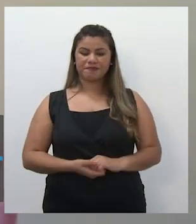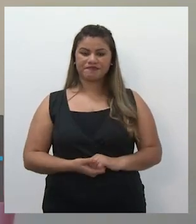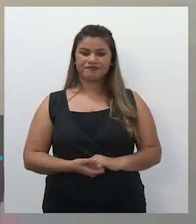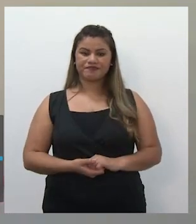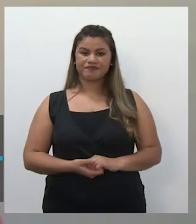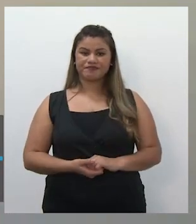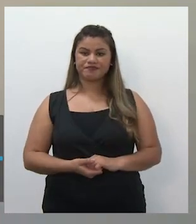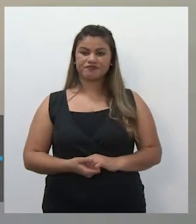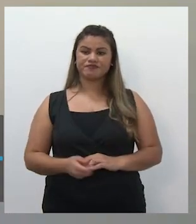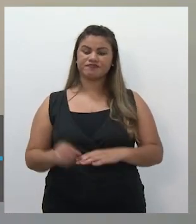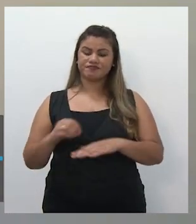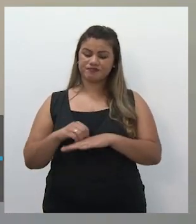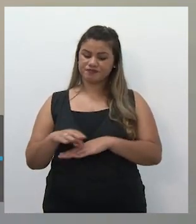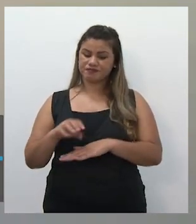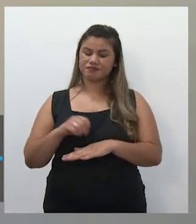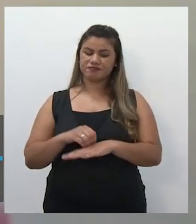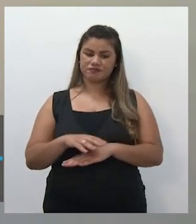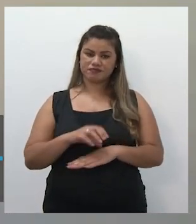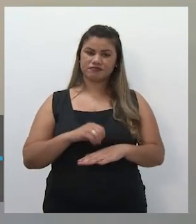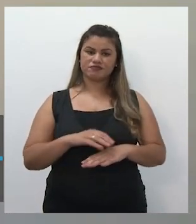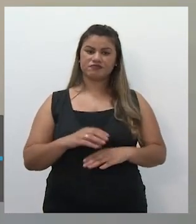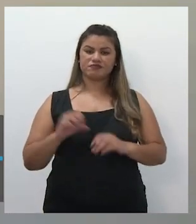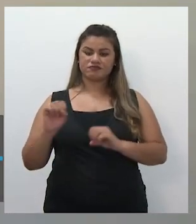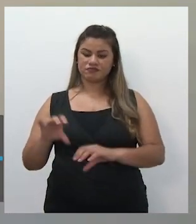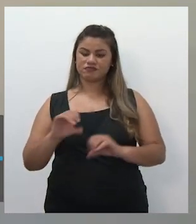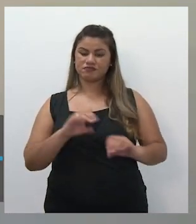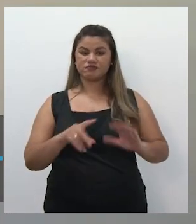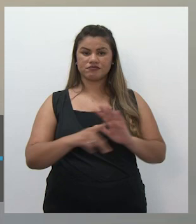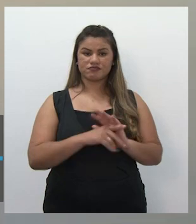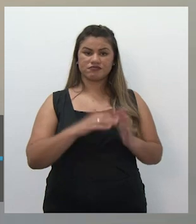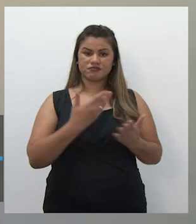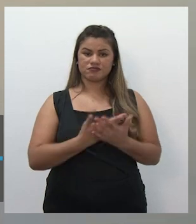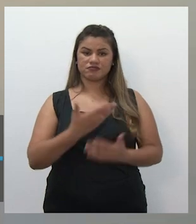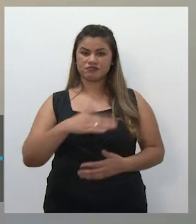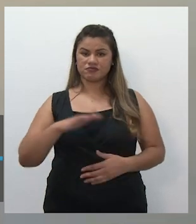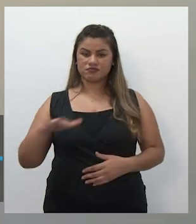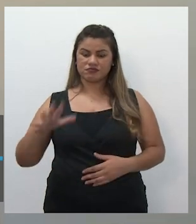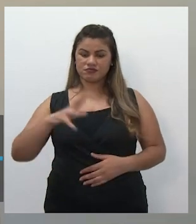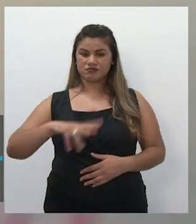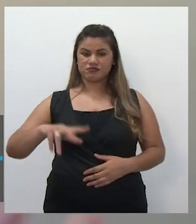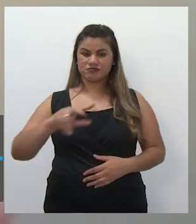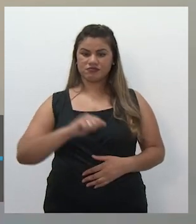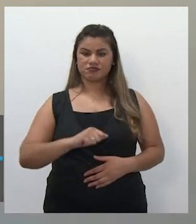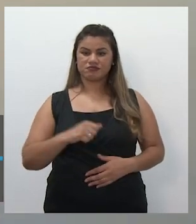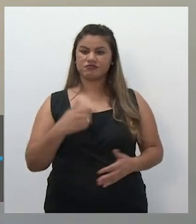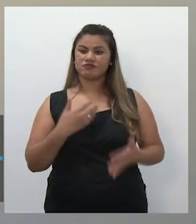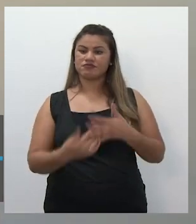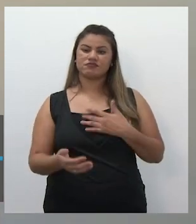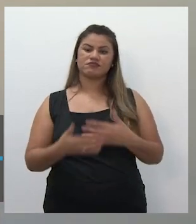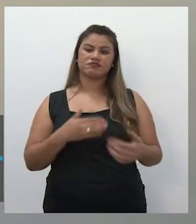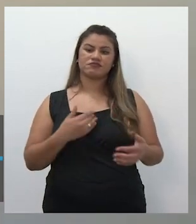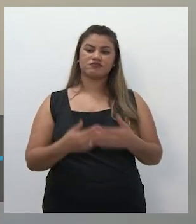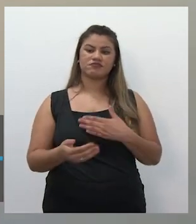vai orientar o ensino de todo estudante paulista,